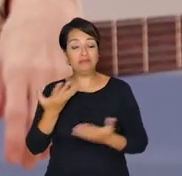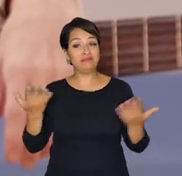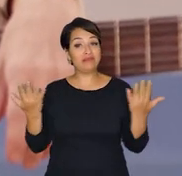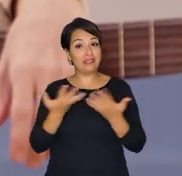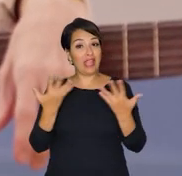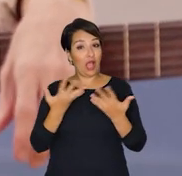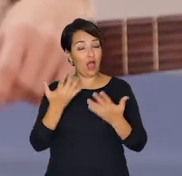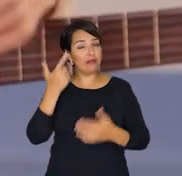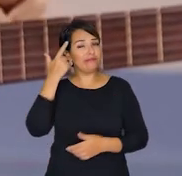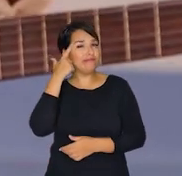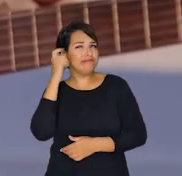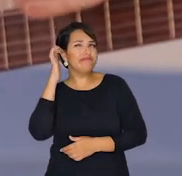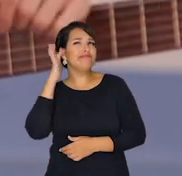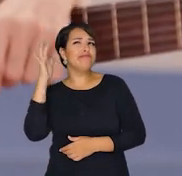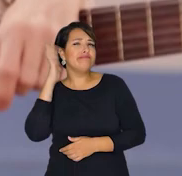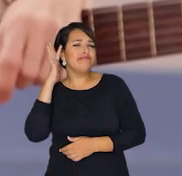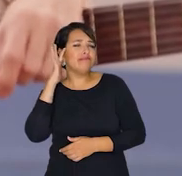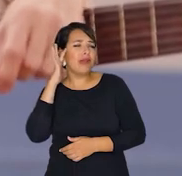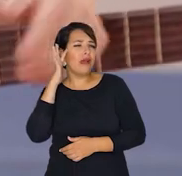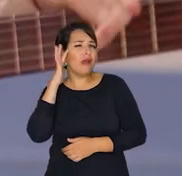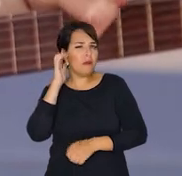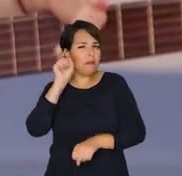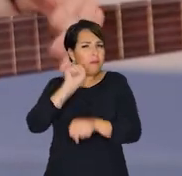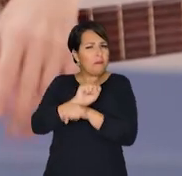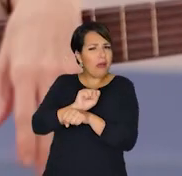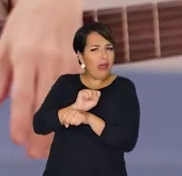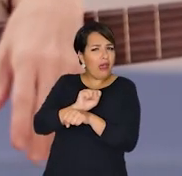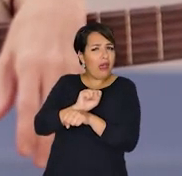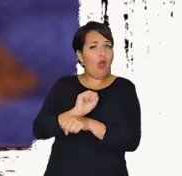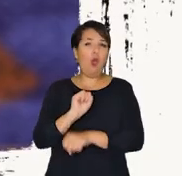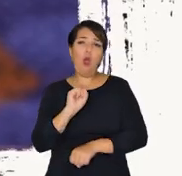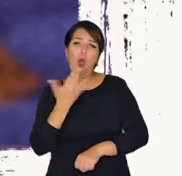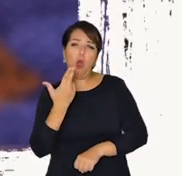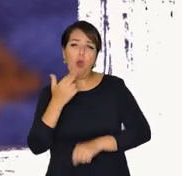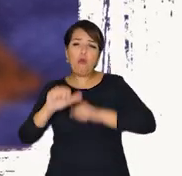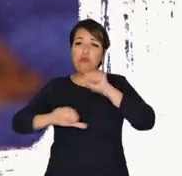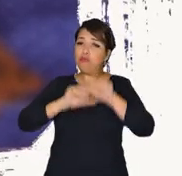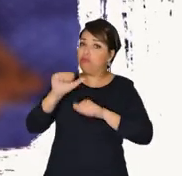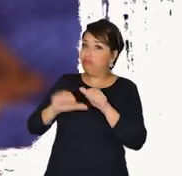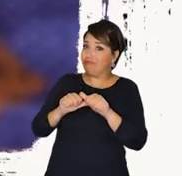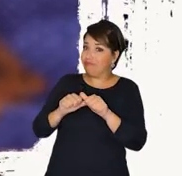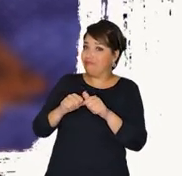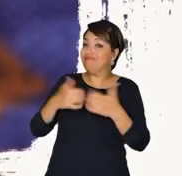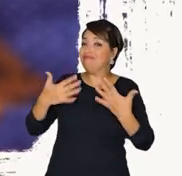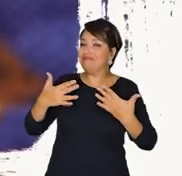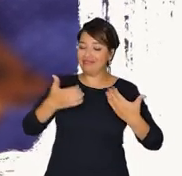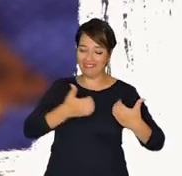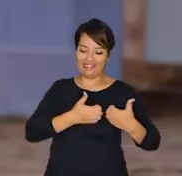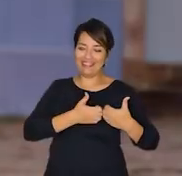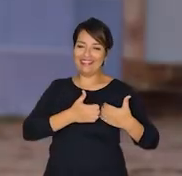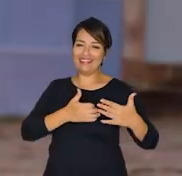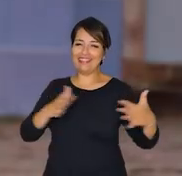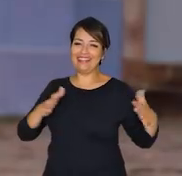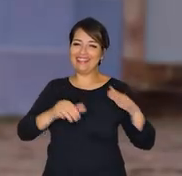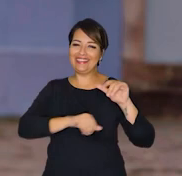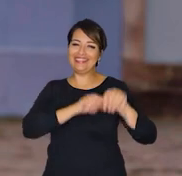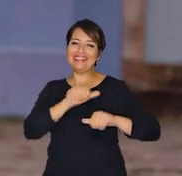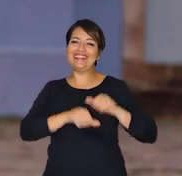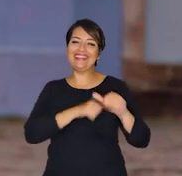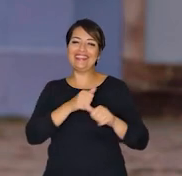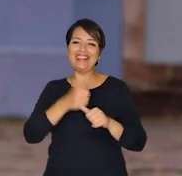pensar. Deixa tudo como tá ou é hora de mudar? É mudança de peito aberto,